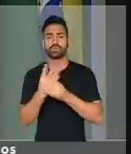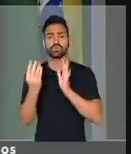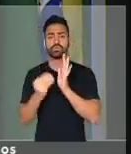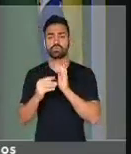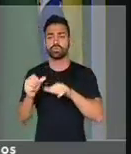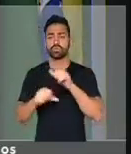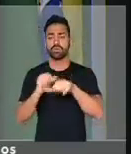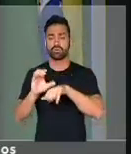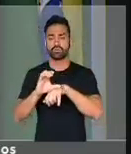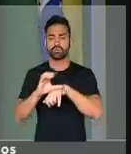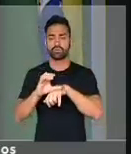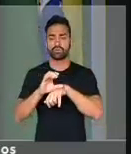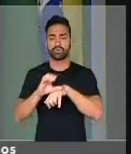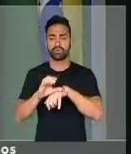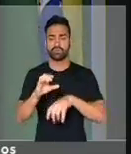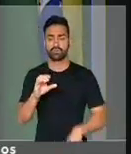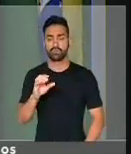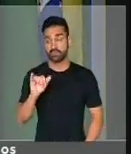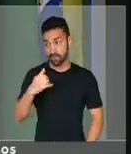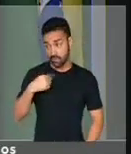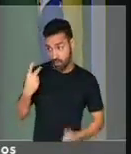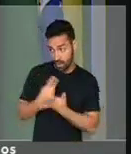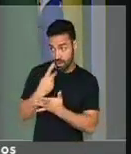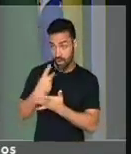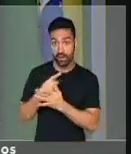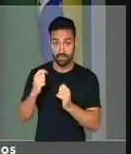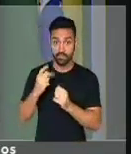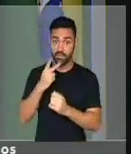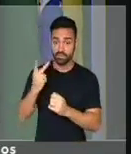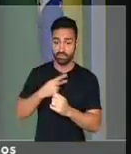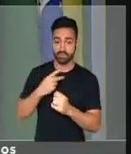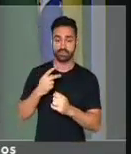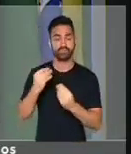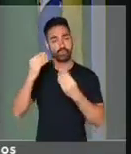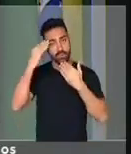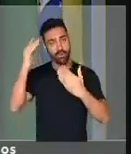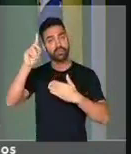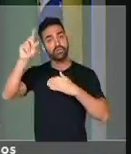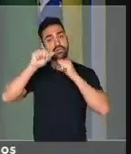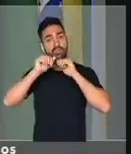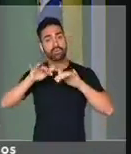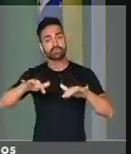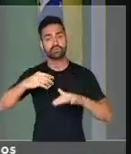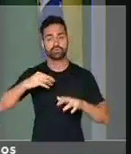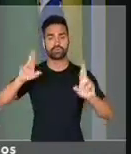constitucional. Se estiver errado, me corrija. Muito obrigado, que Deus